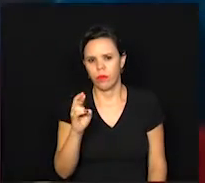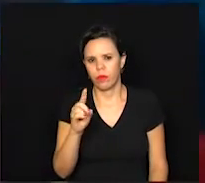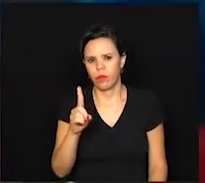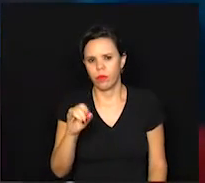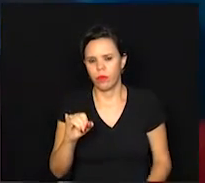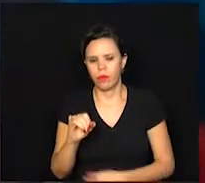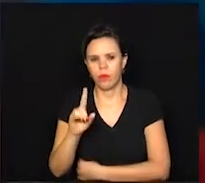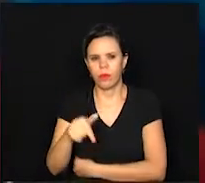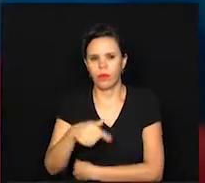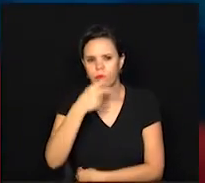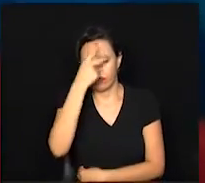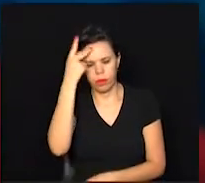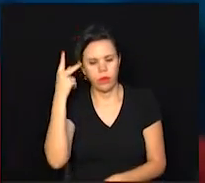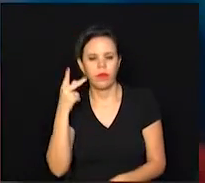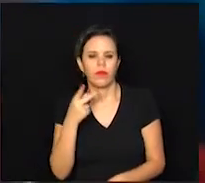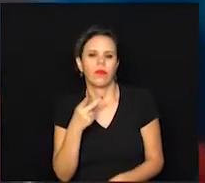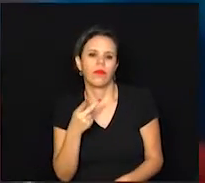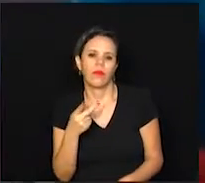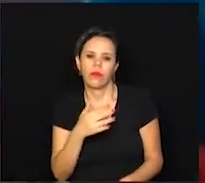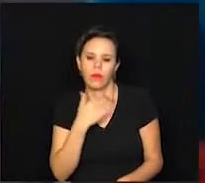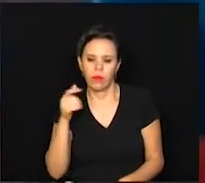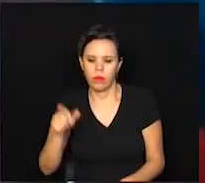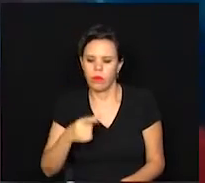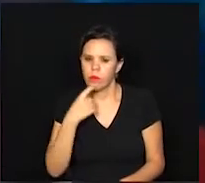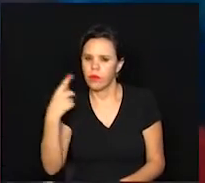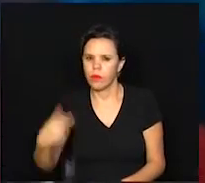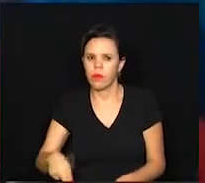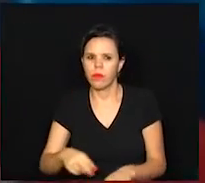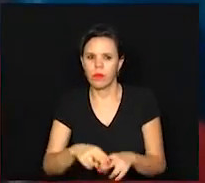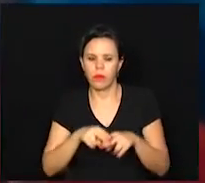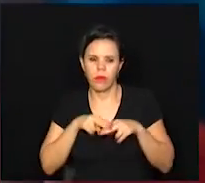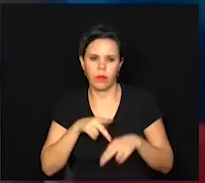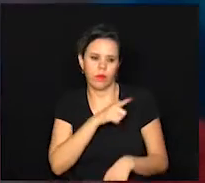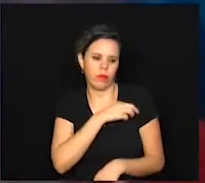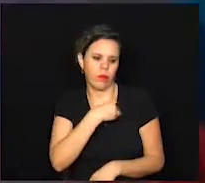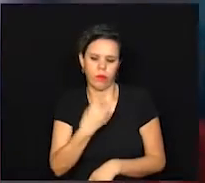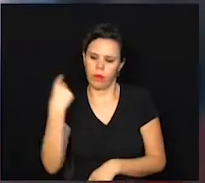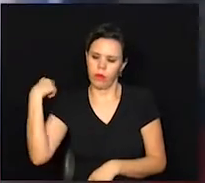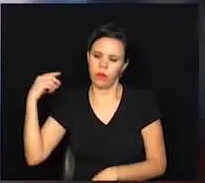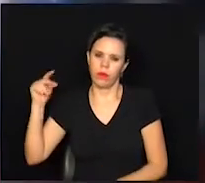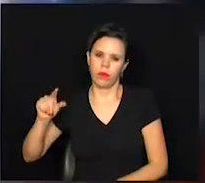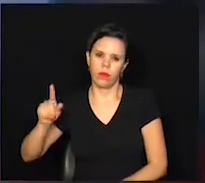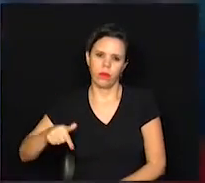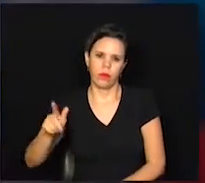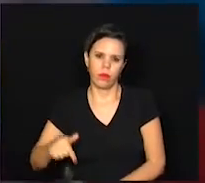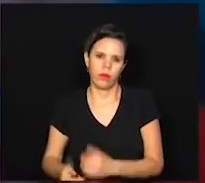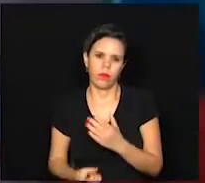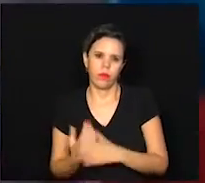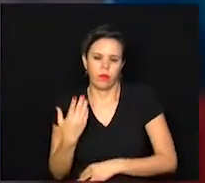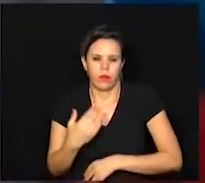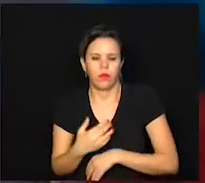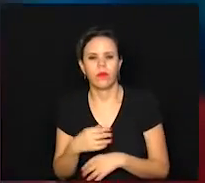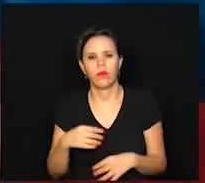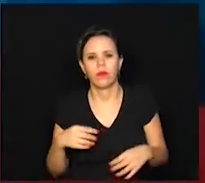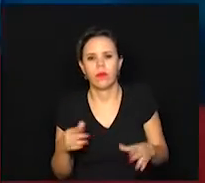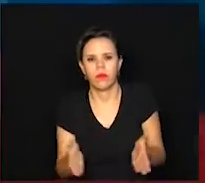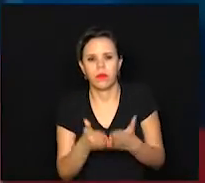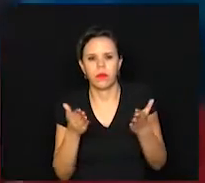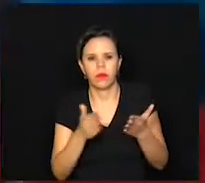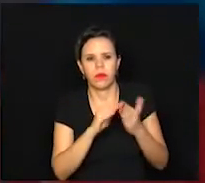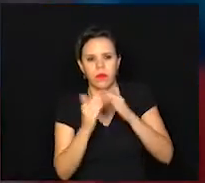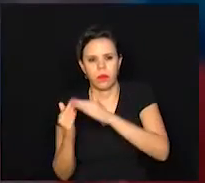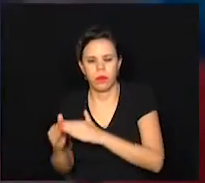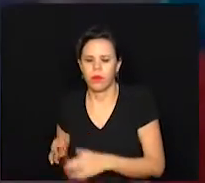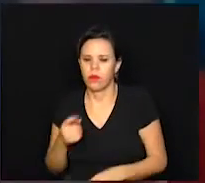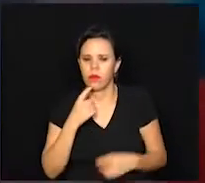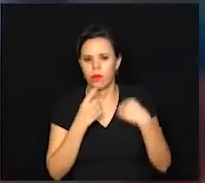da Guarda Municipal, aqui de Campinas. Isso, na época, aconteceu na periferia de Campinas, era um